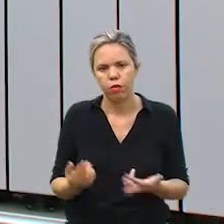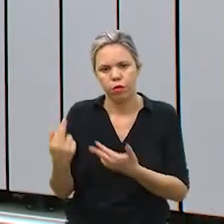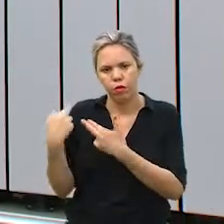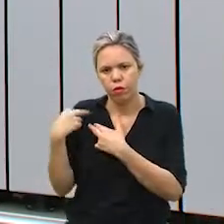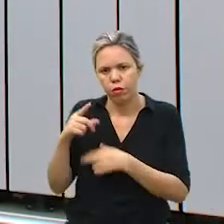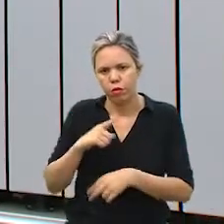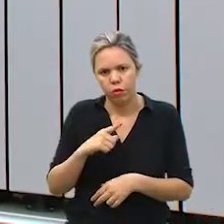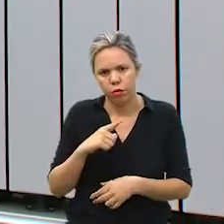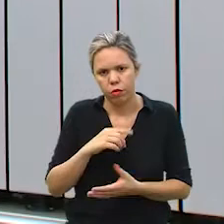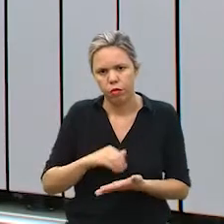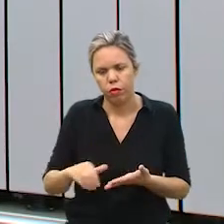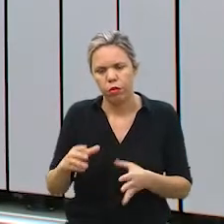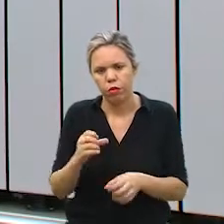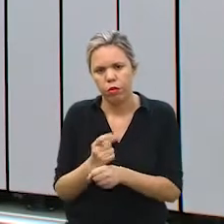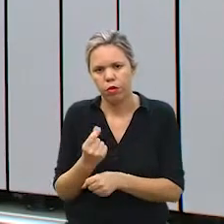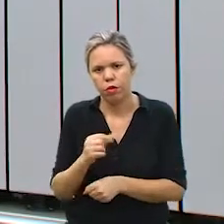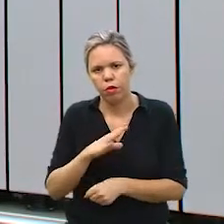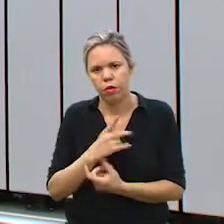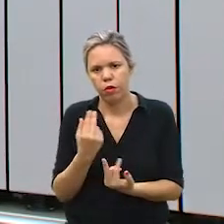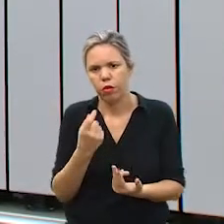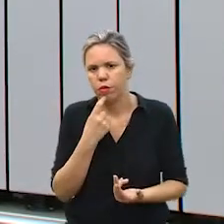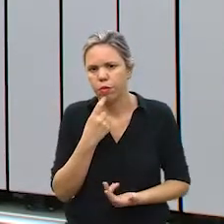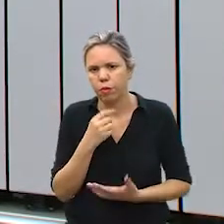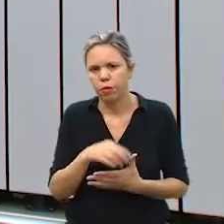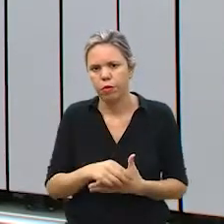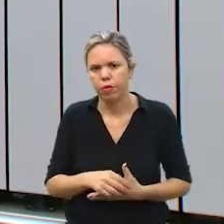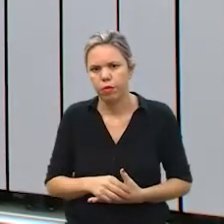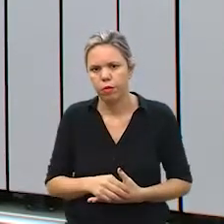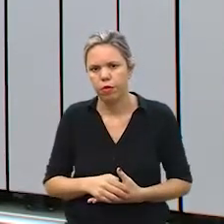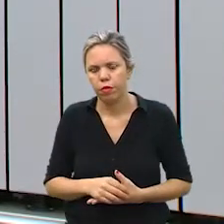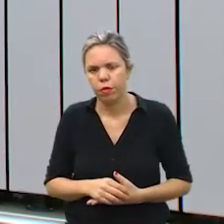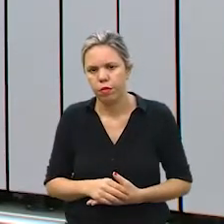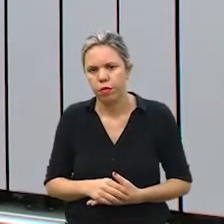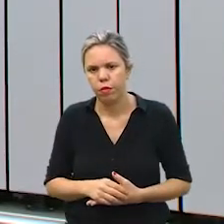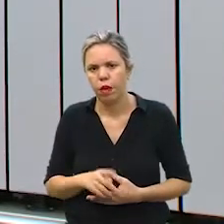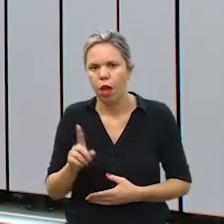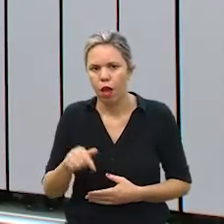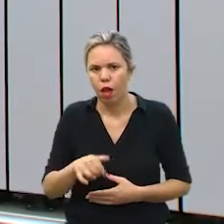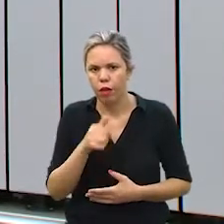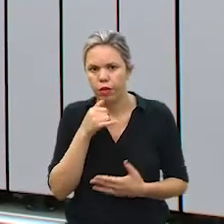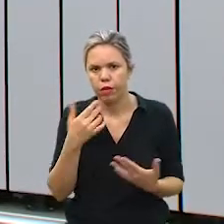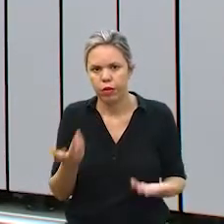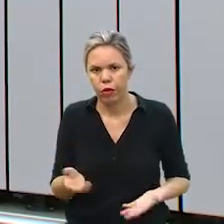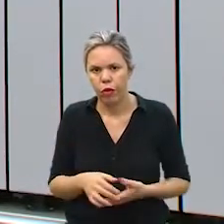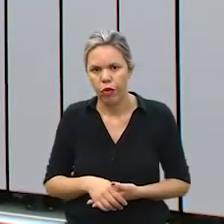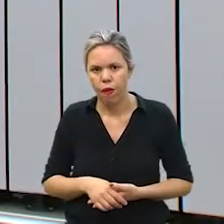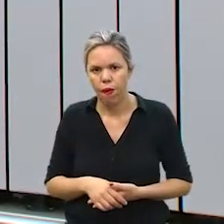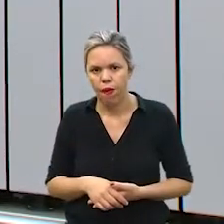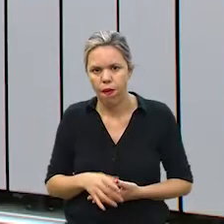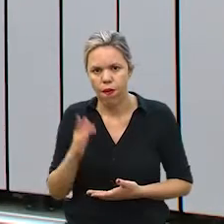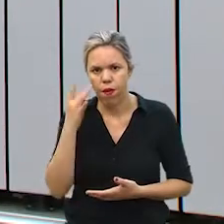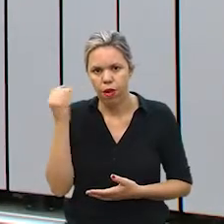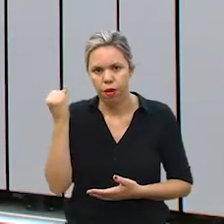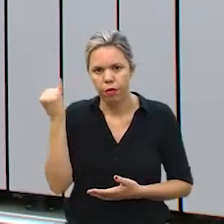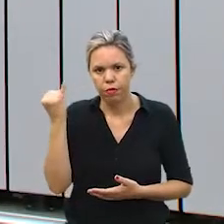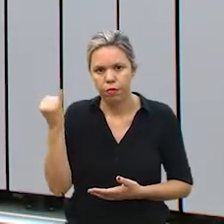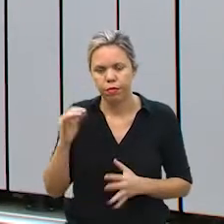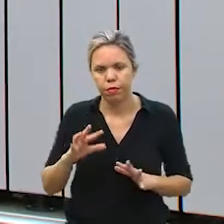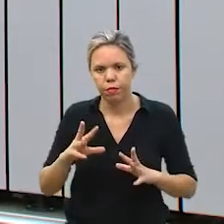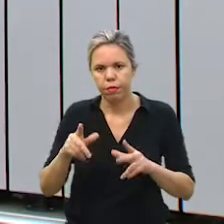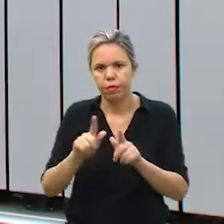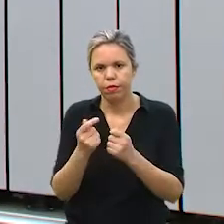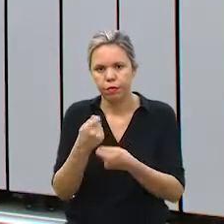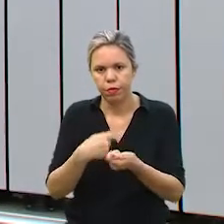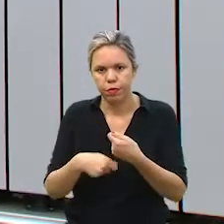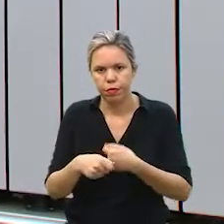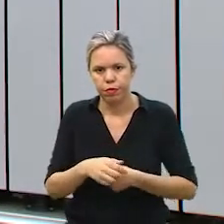que tem de ser secretário de Finanças de uma cidade como Campinas. Né? Então, é uma ferramenta que eu acho que é muito importante para todo